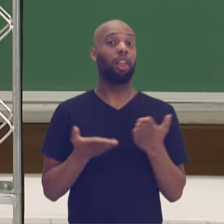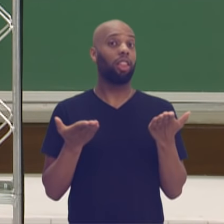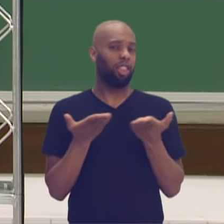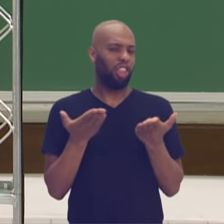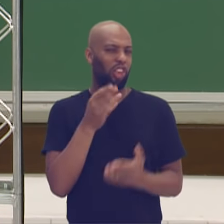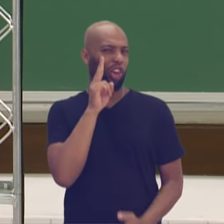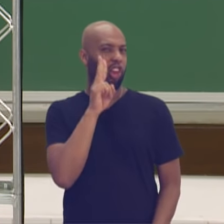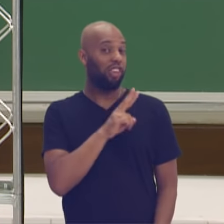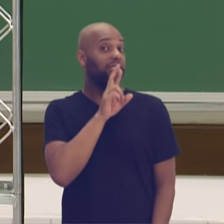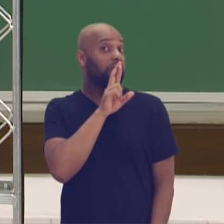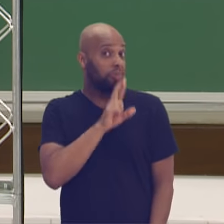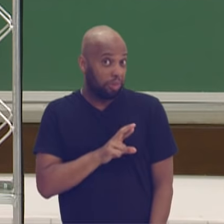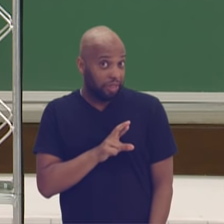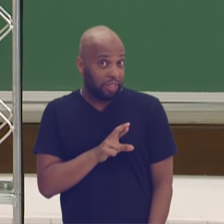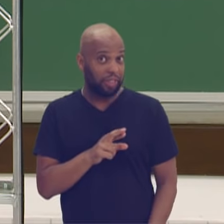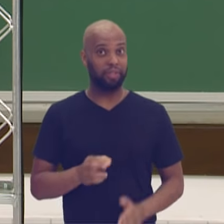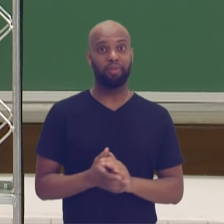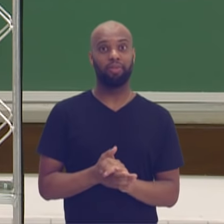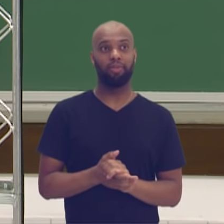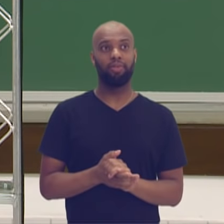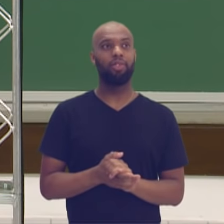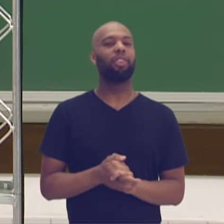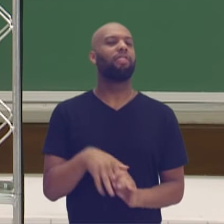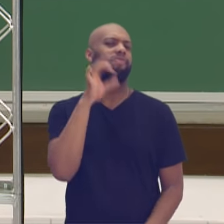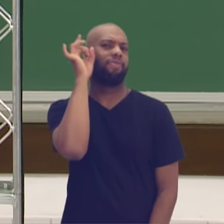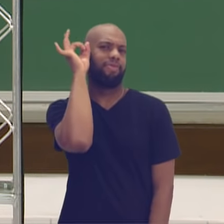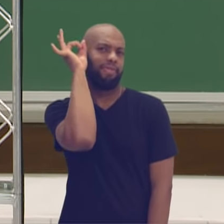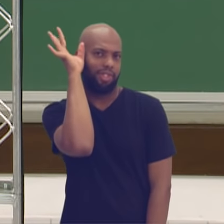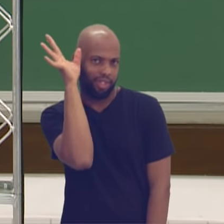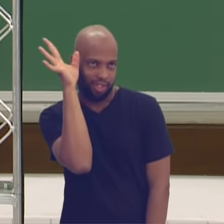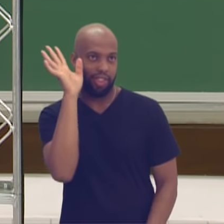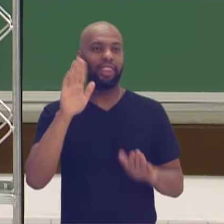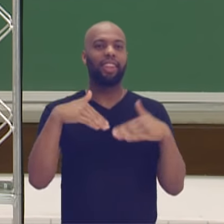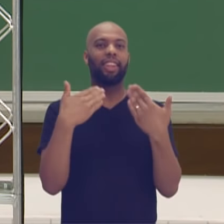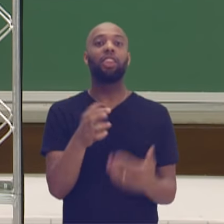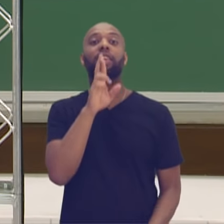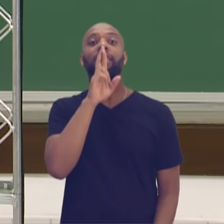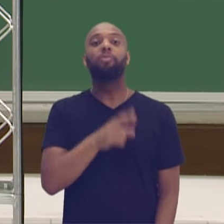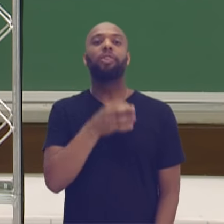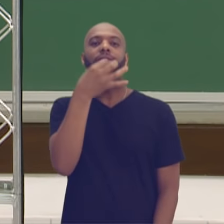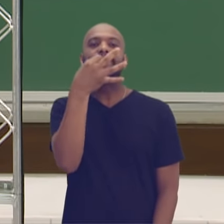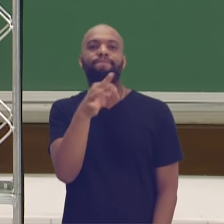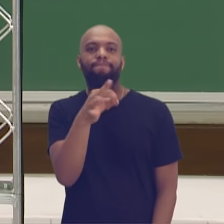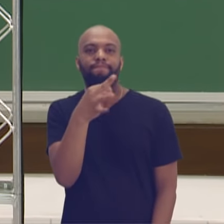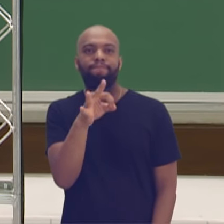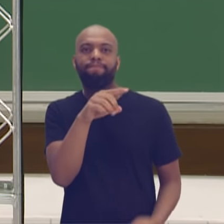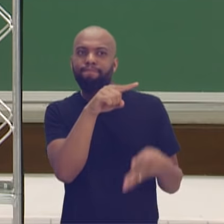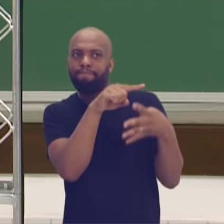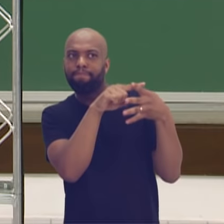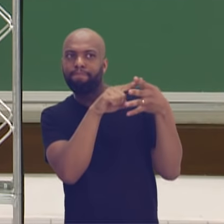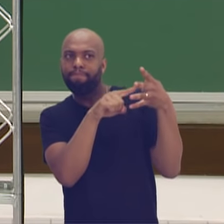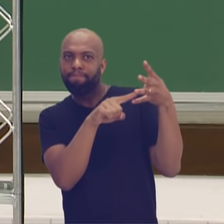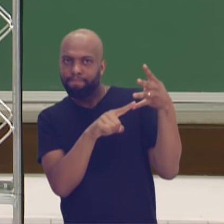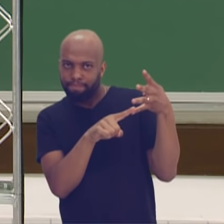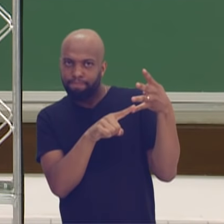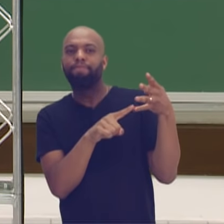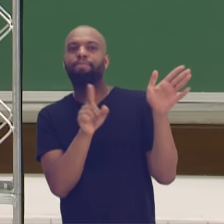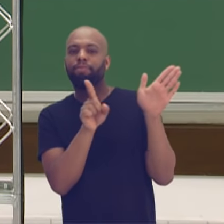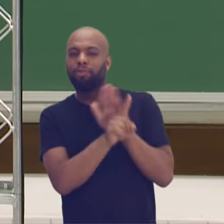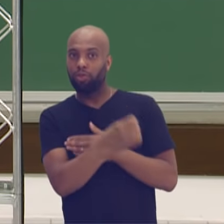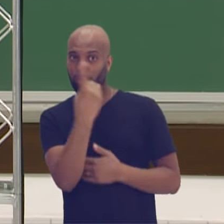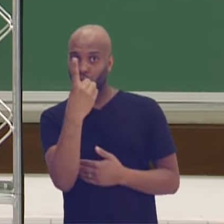vamos dar uma olhada na resposta agora? Essa é bem fácil. Então, a resposta correta da questão 1 do